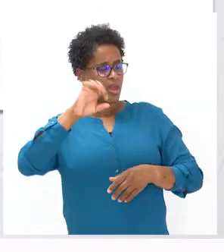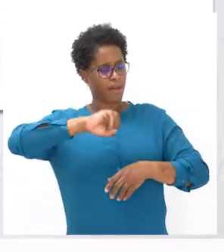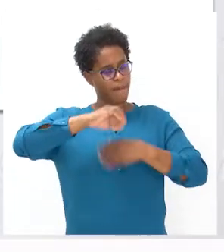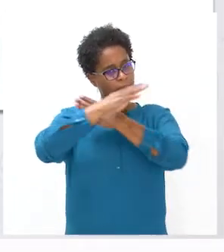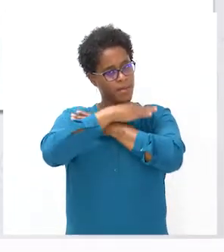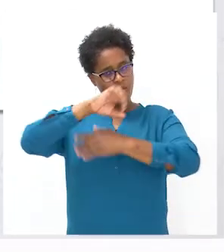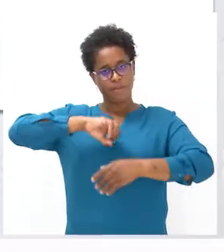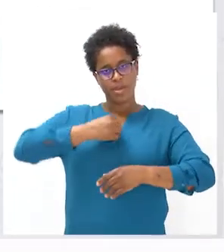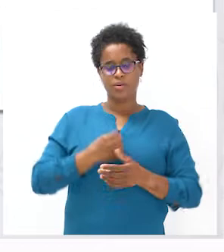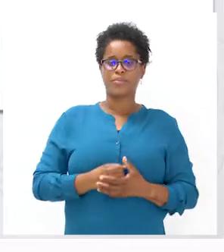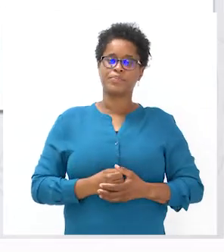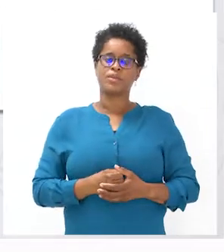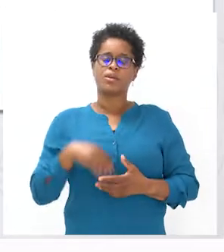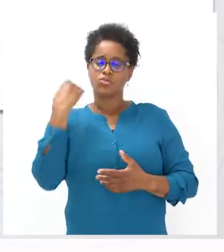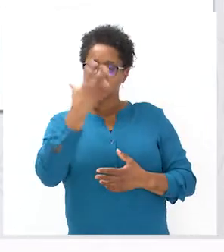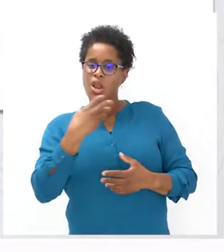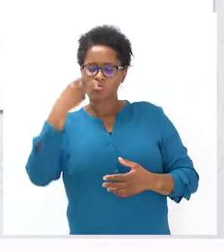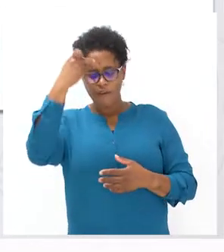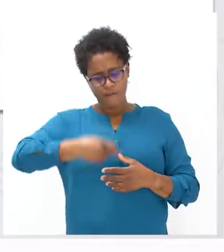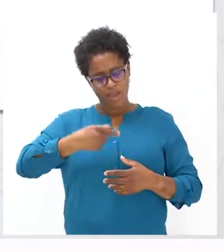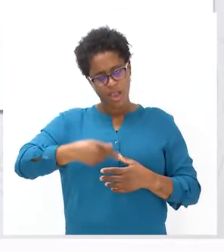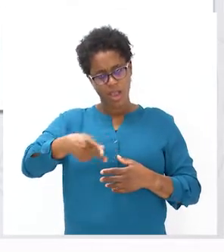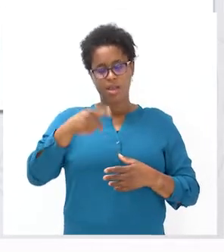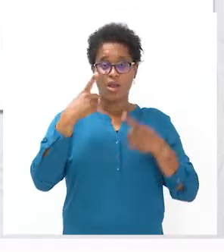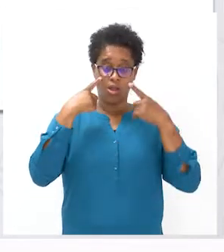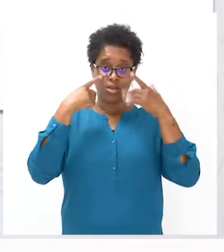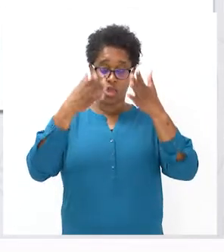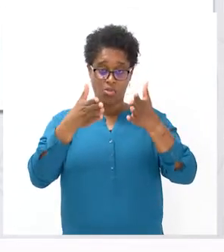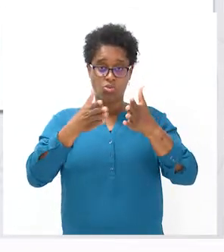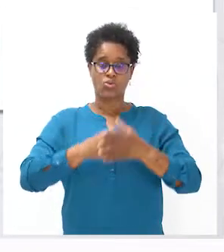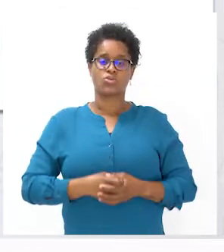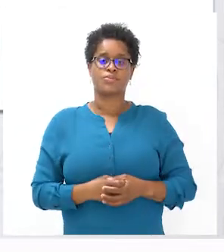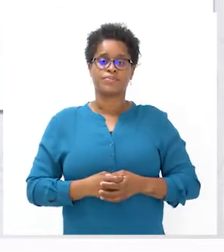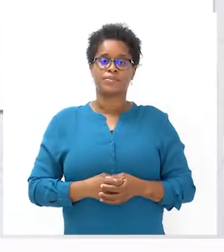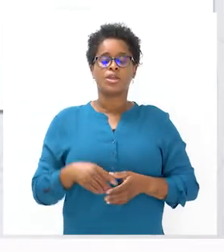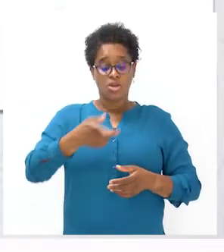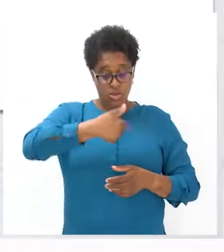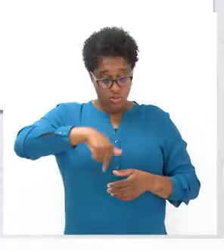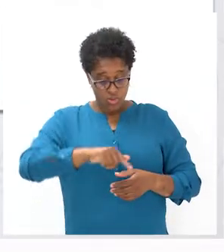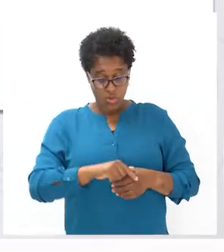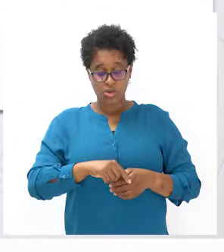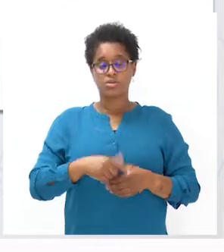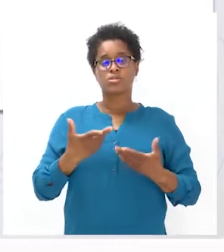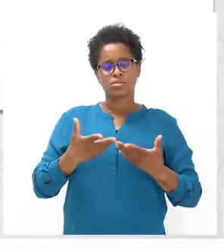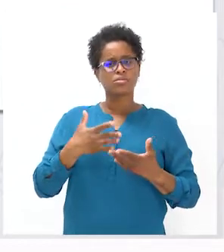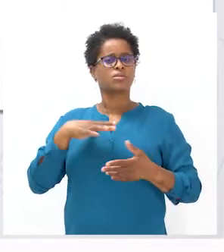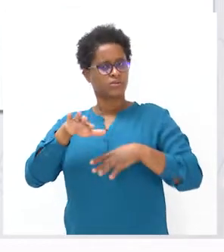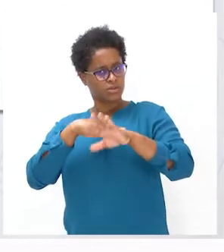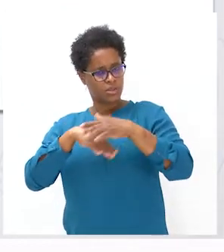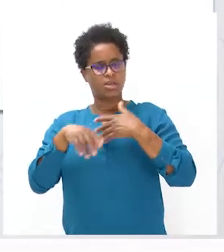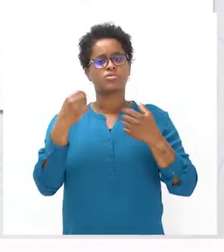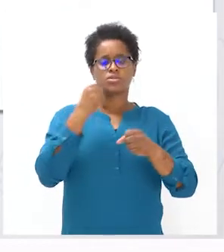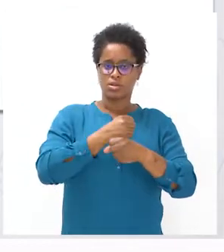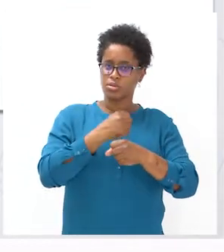amigo. Os alunos permaneceram atentos. Nós resolvemos os